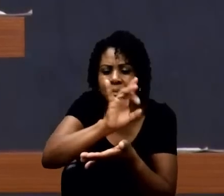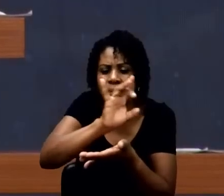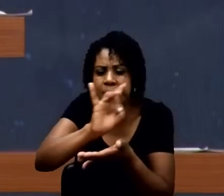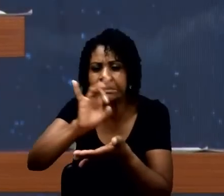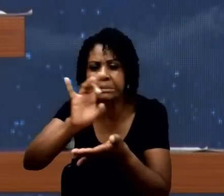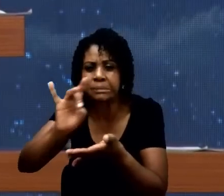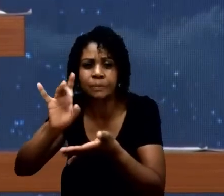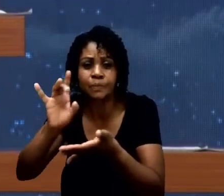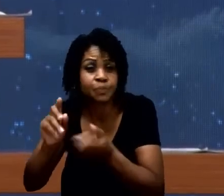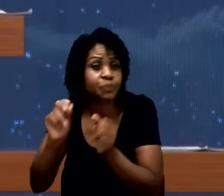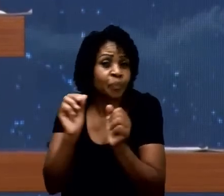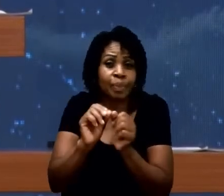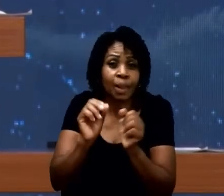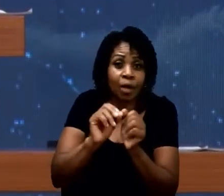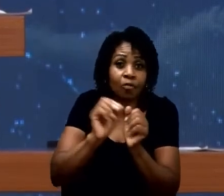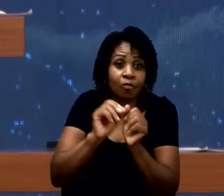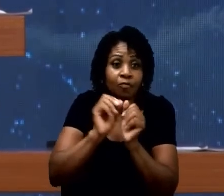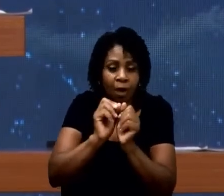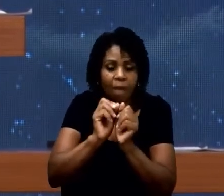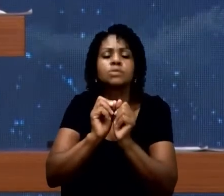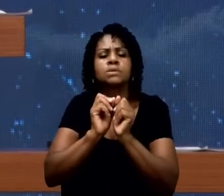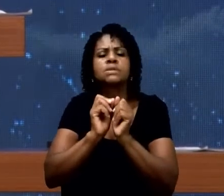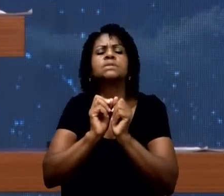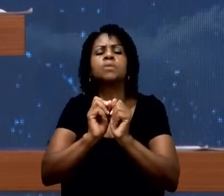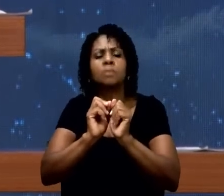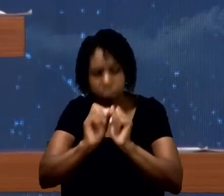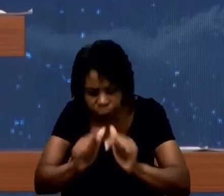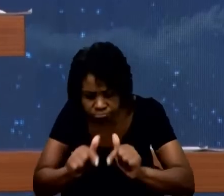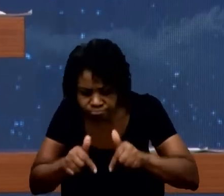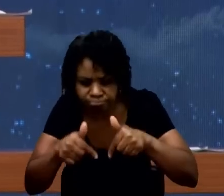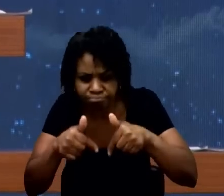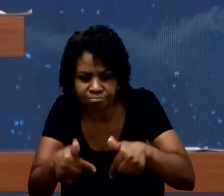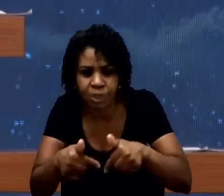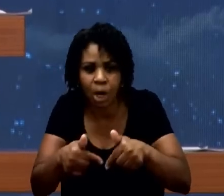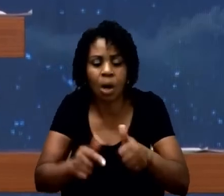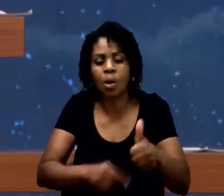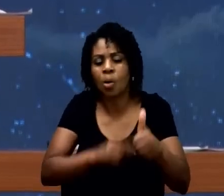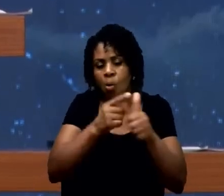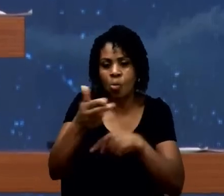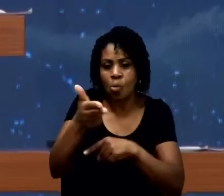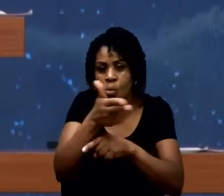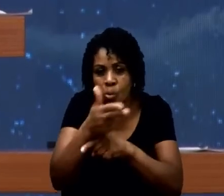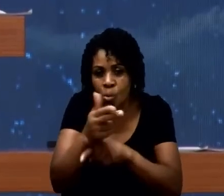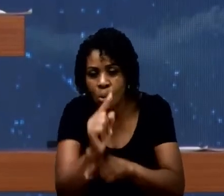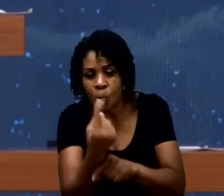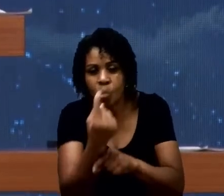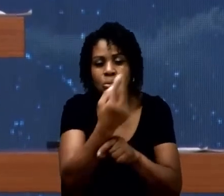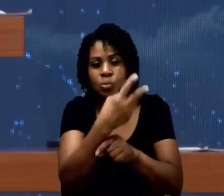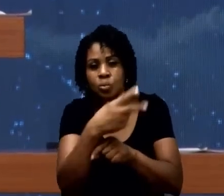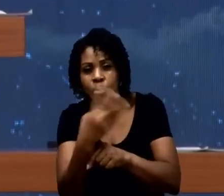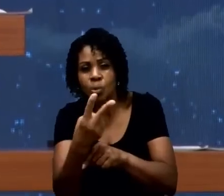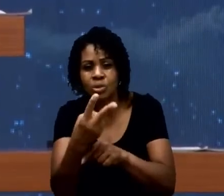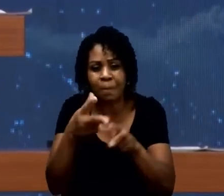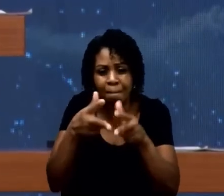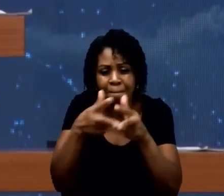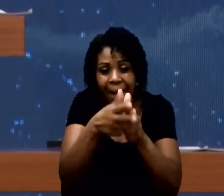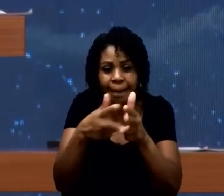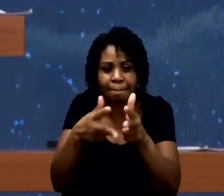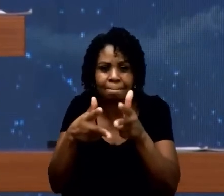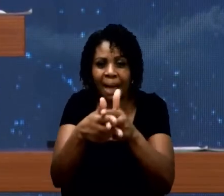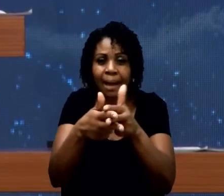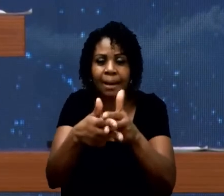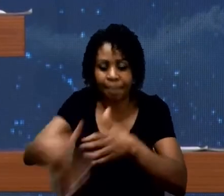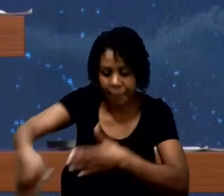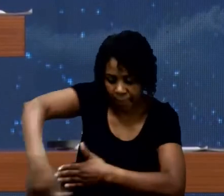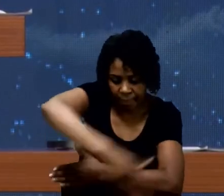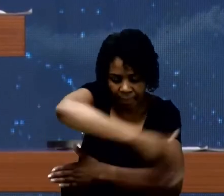todos eles eu faço com muita intensidade, mas aí eu vou riscando. Vídeo 1, vídeo 2, mas só que eu tenho algumas interrupções. Na